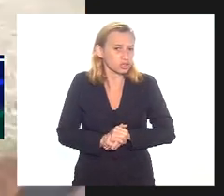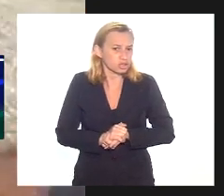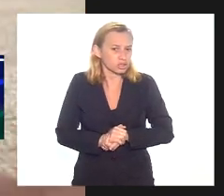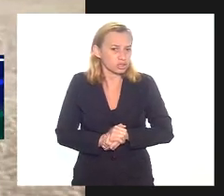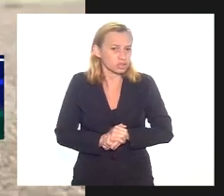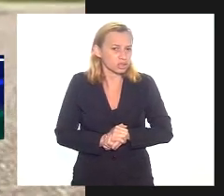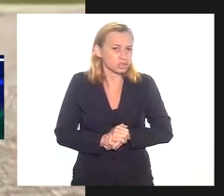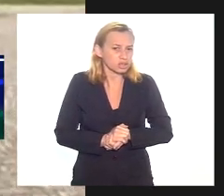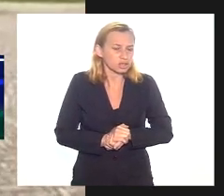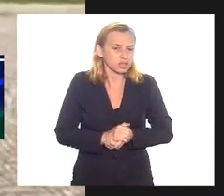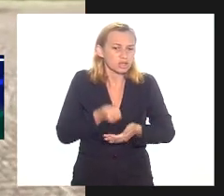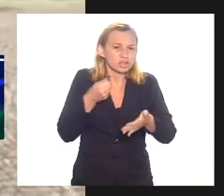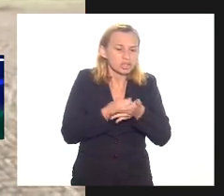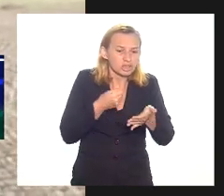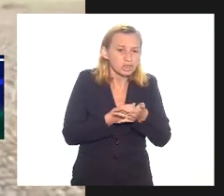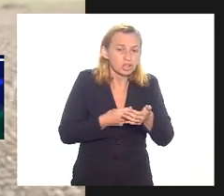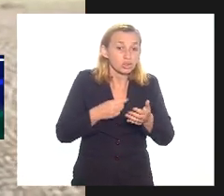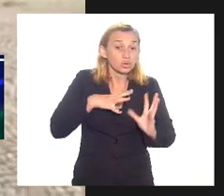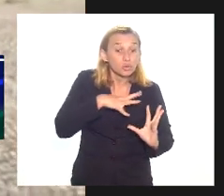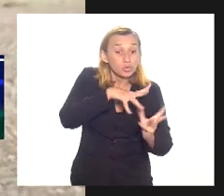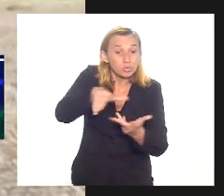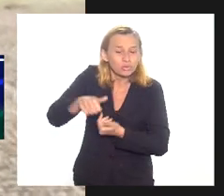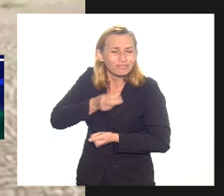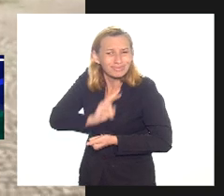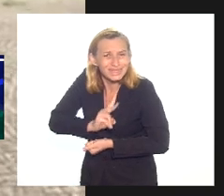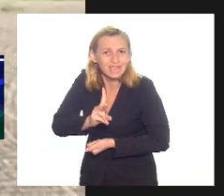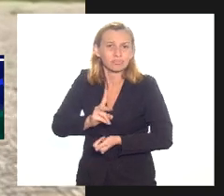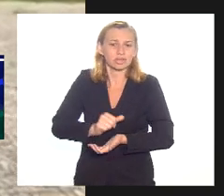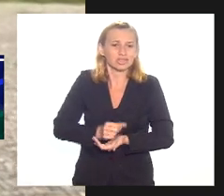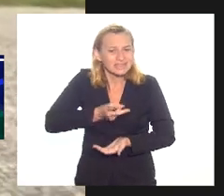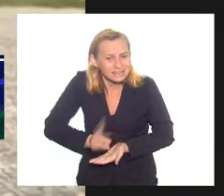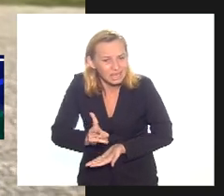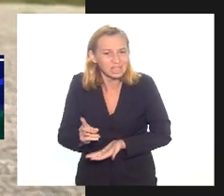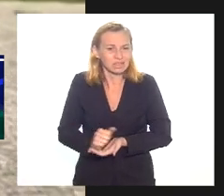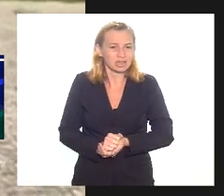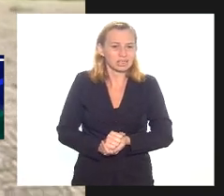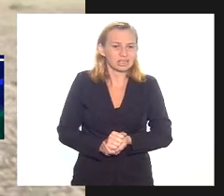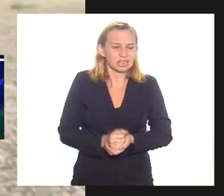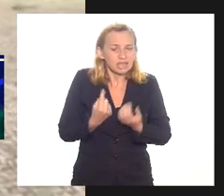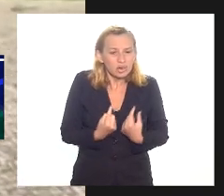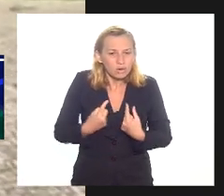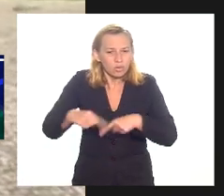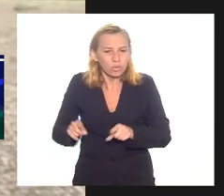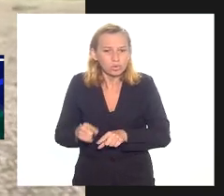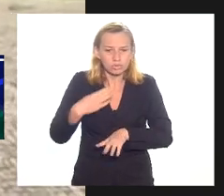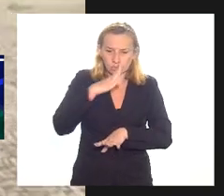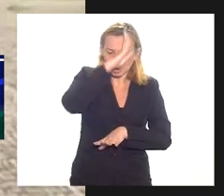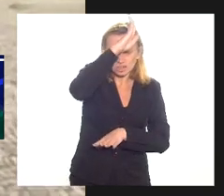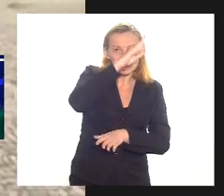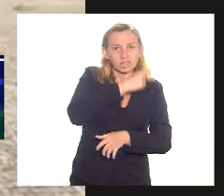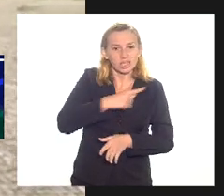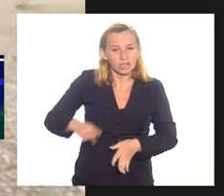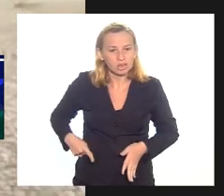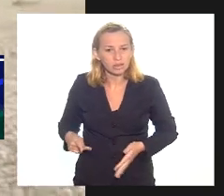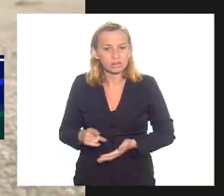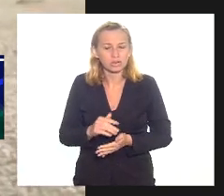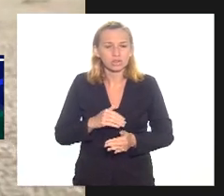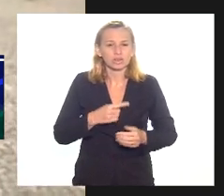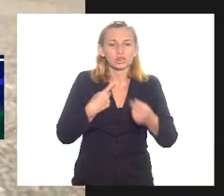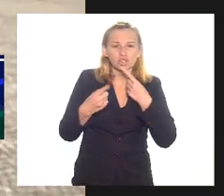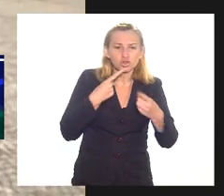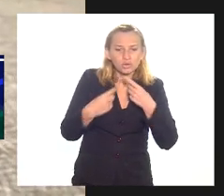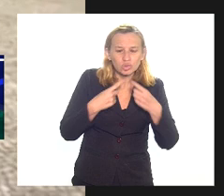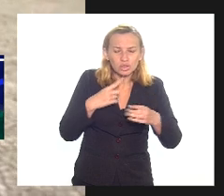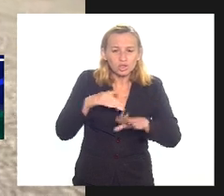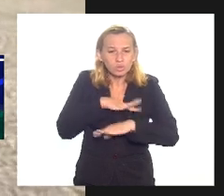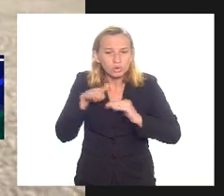as tentativas do mundo o tempo inteiro de afrontar o presidente da República. Todas as discussões que se